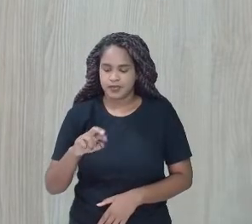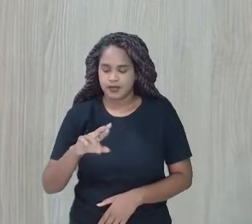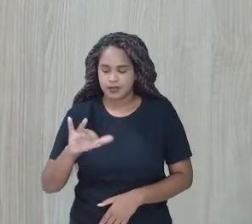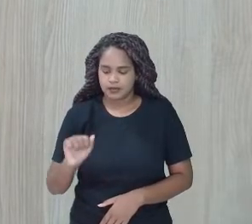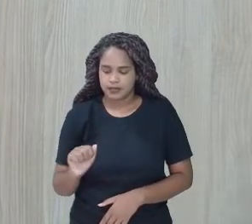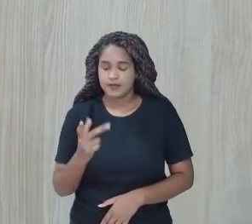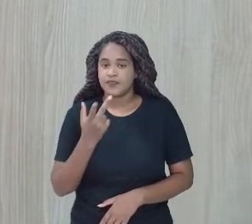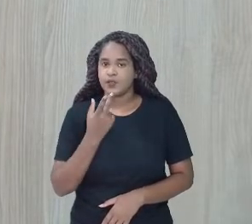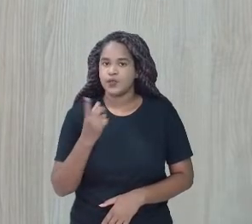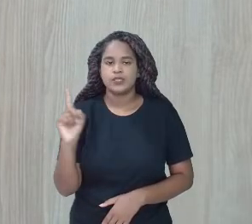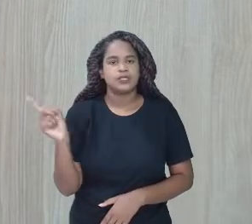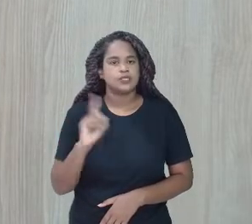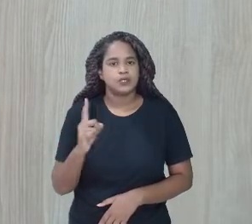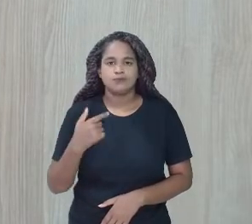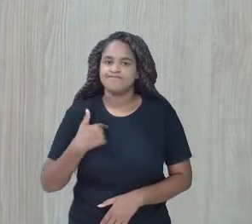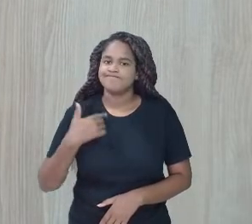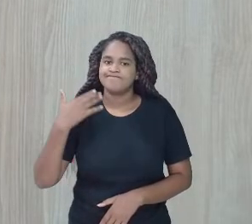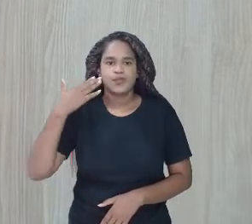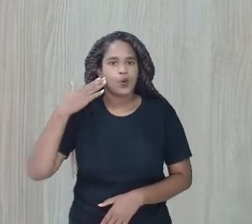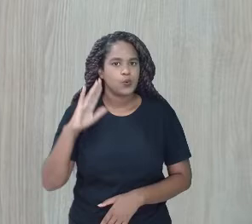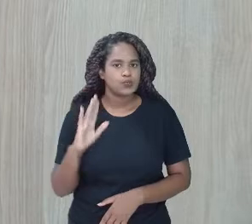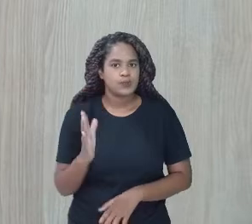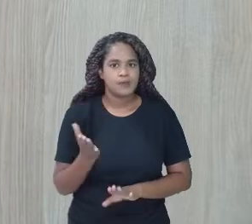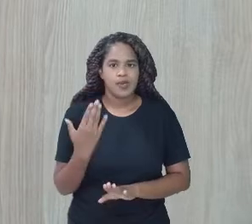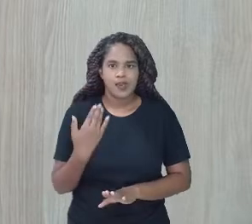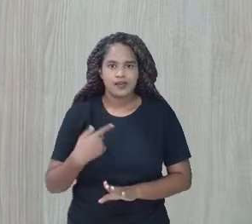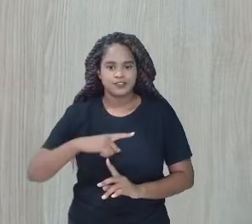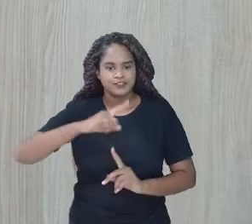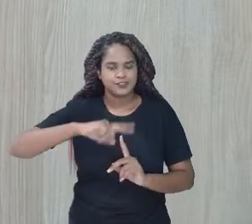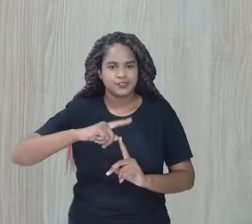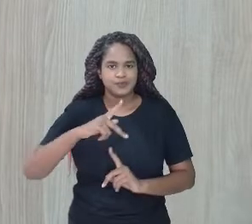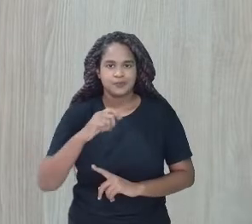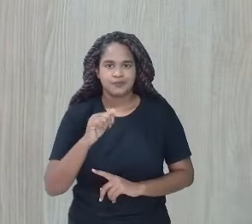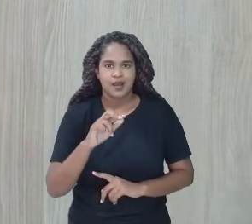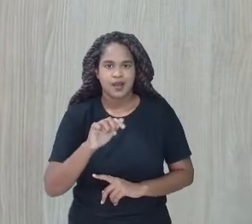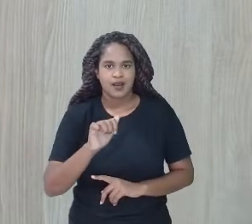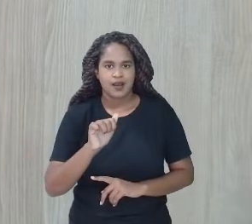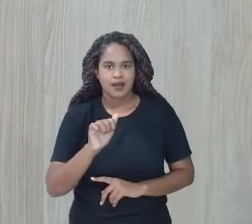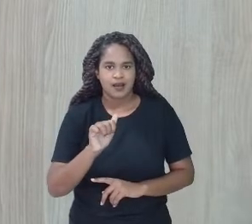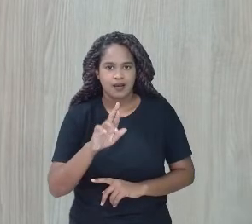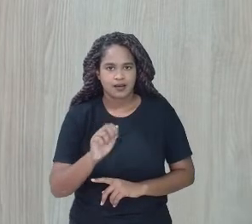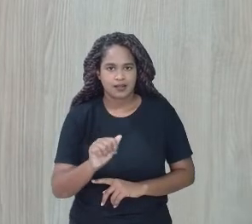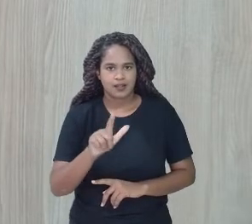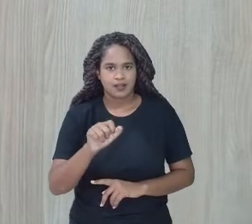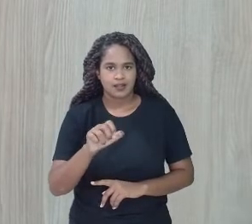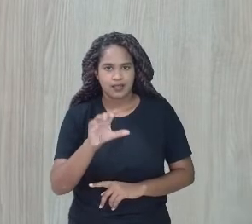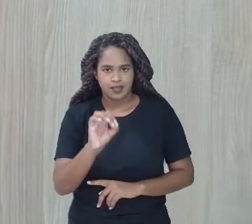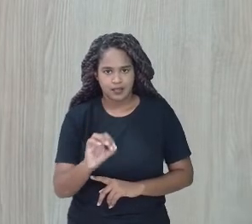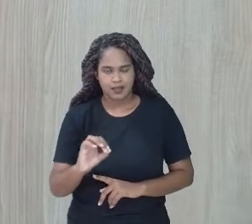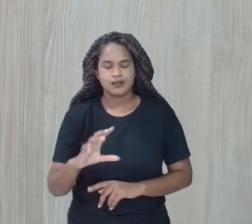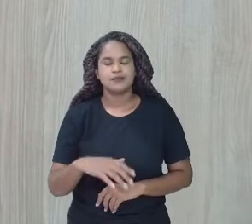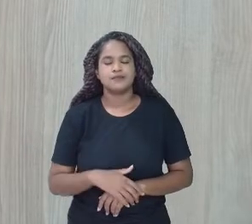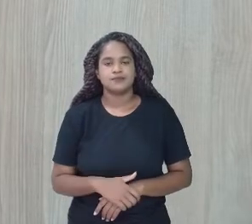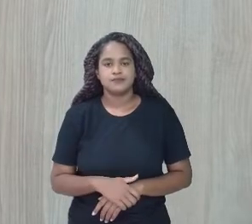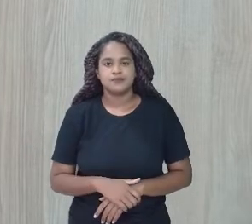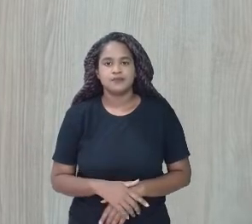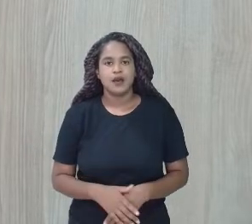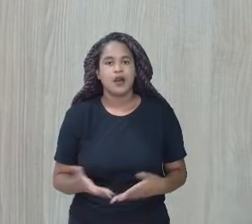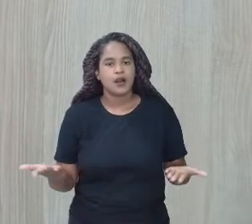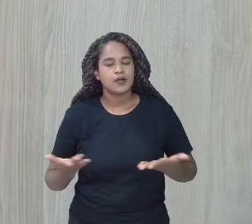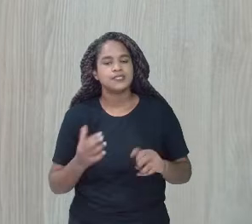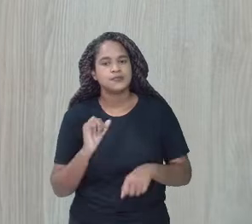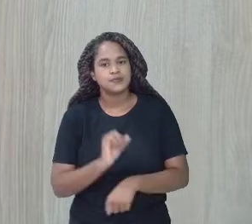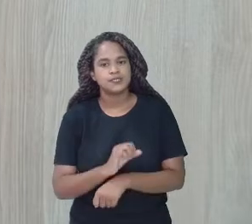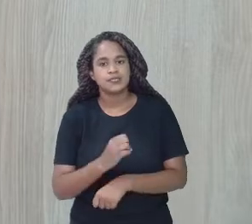que ela está dizendo não, que ela não tinha, né, esse conhecimento dessa informação que a senhora está dando agora. Vamos ver se